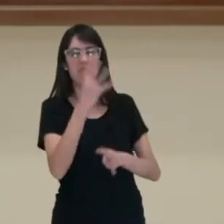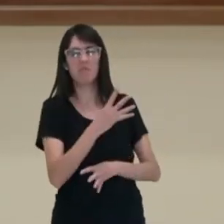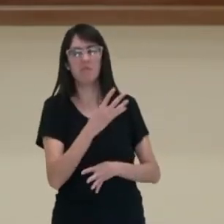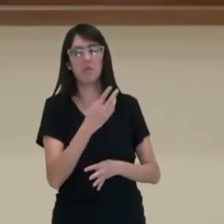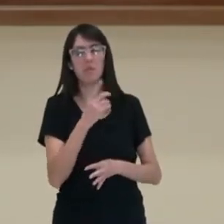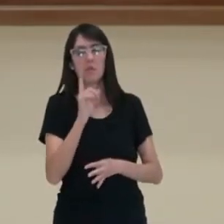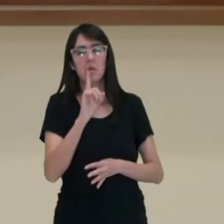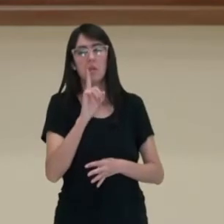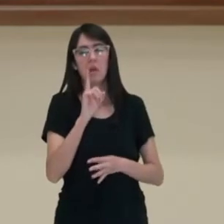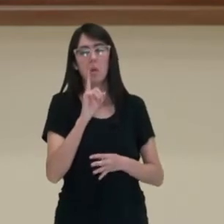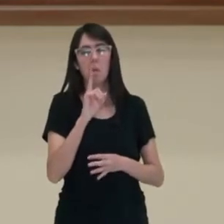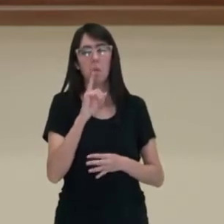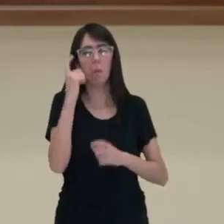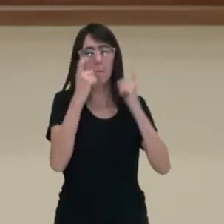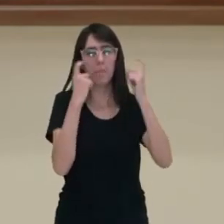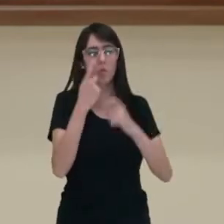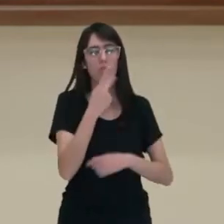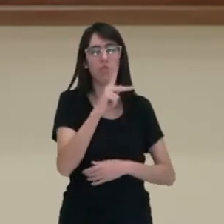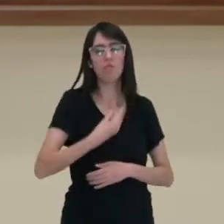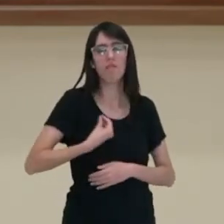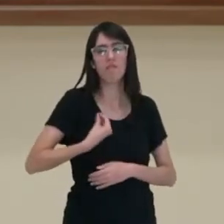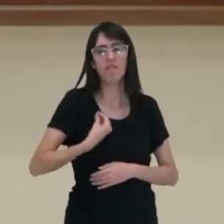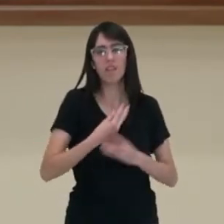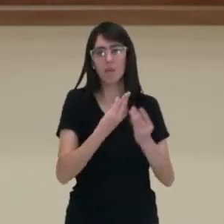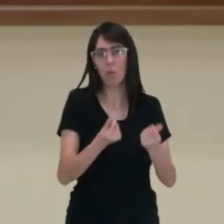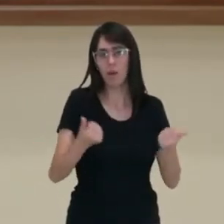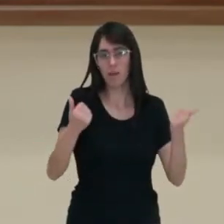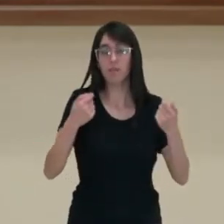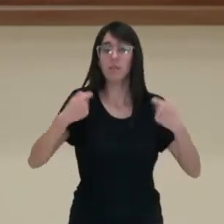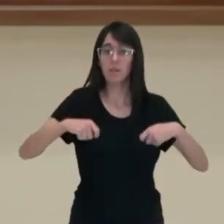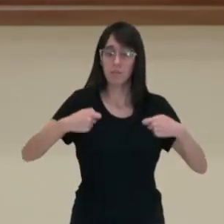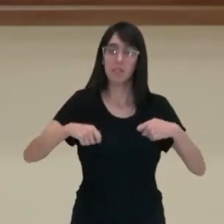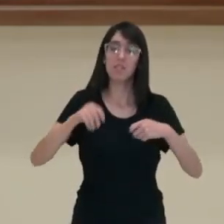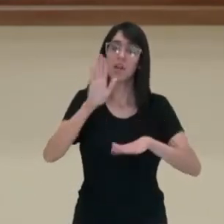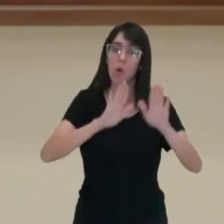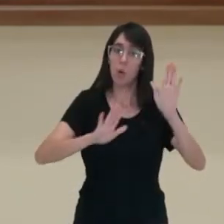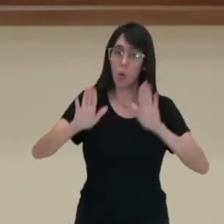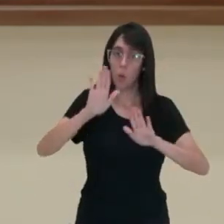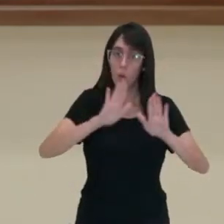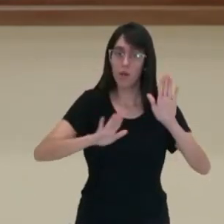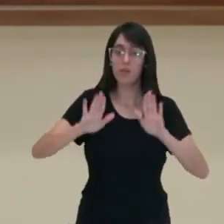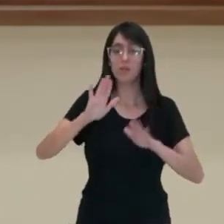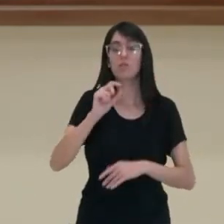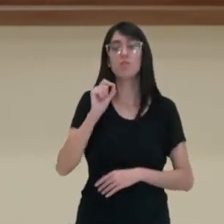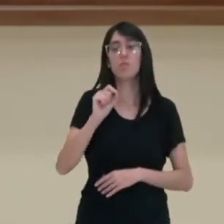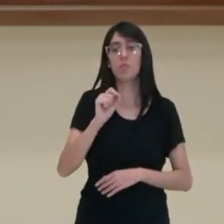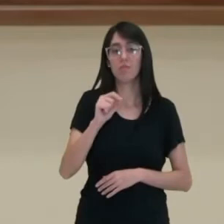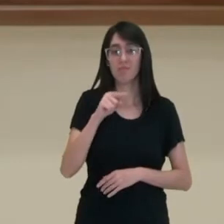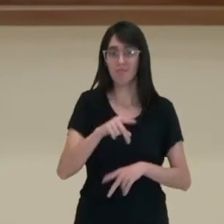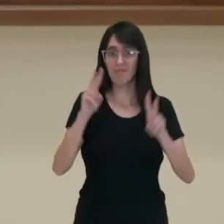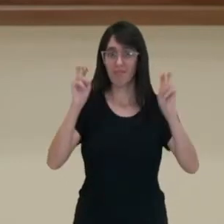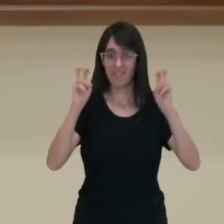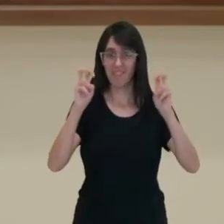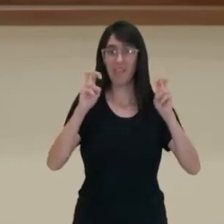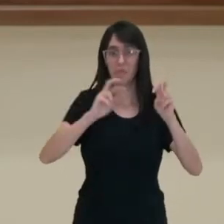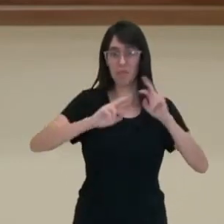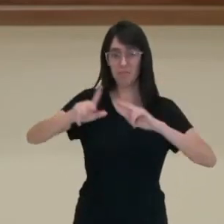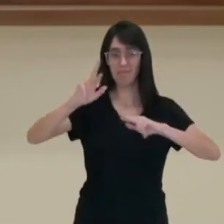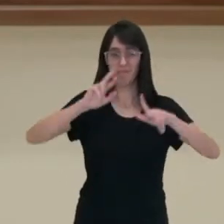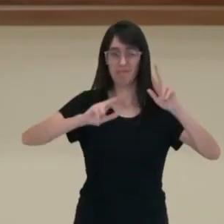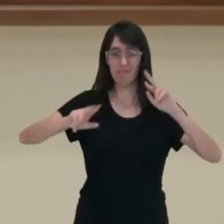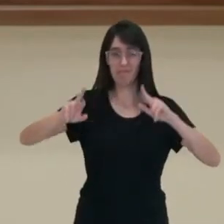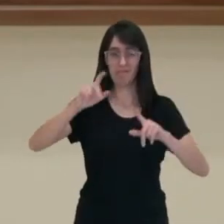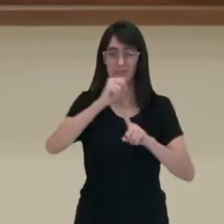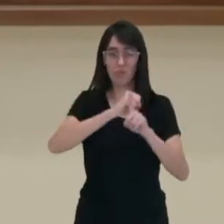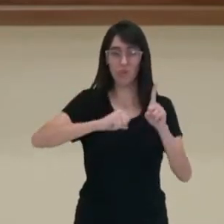e simbólicas de vida. Então, é preciso ter muito cuidado quando se trata dessa temática das desigualdades sociais,